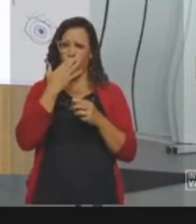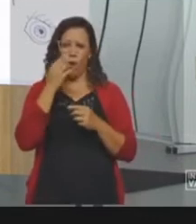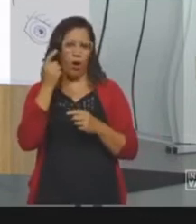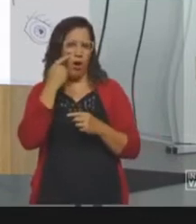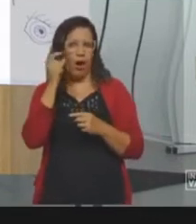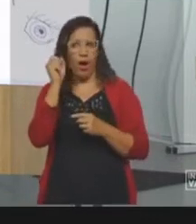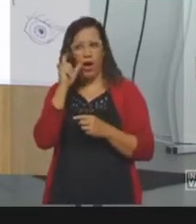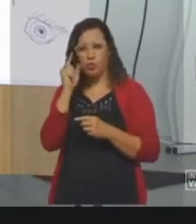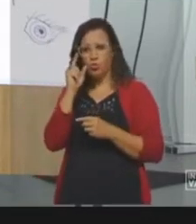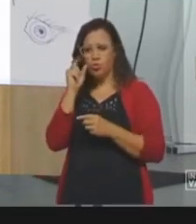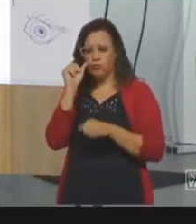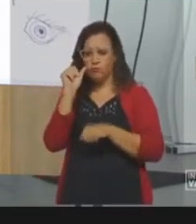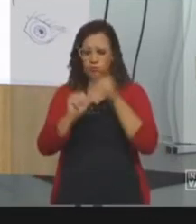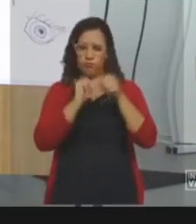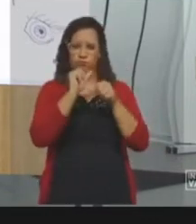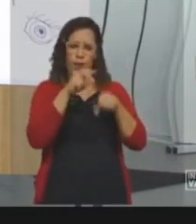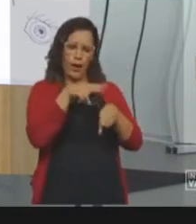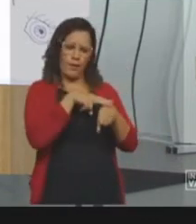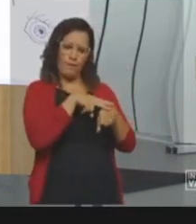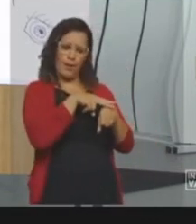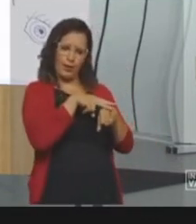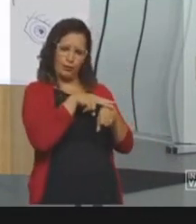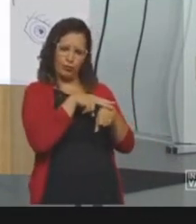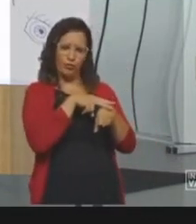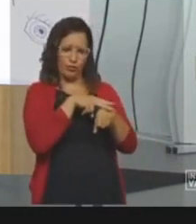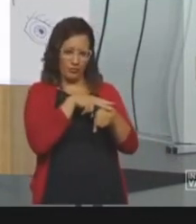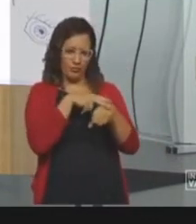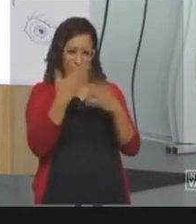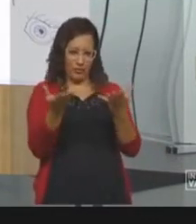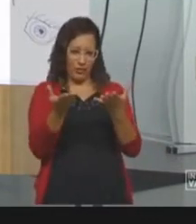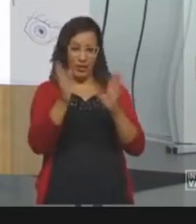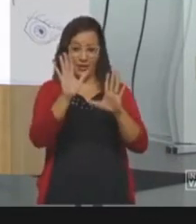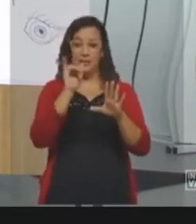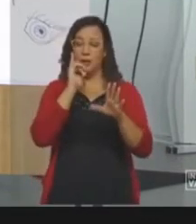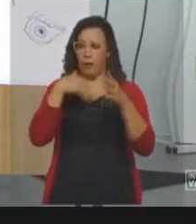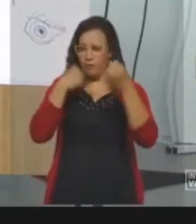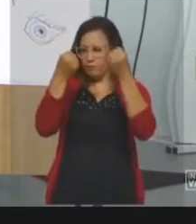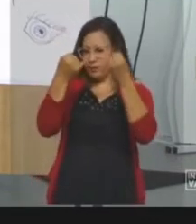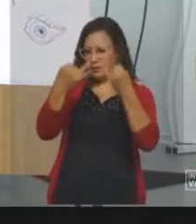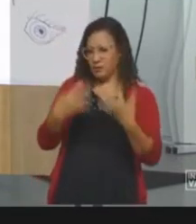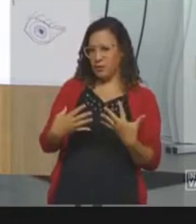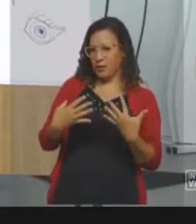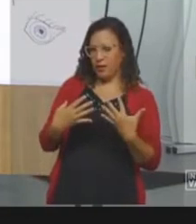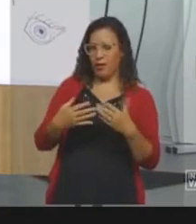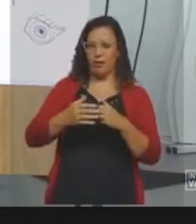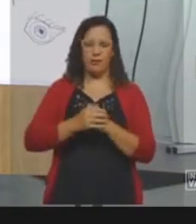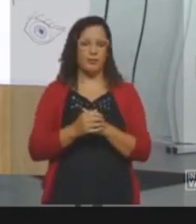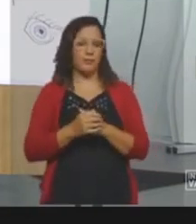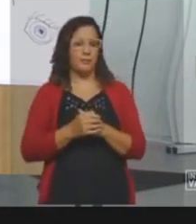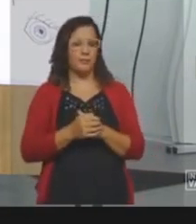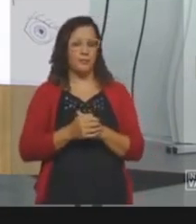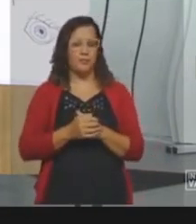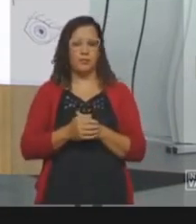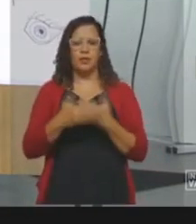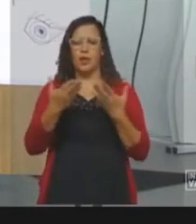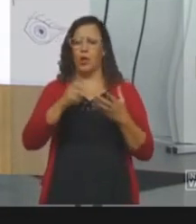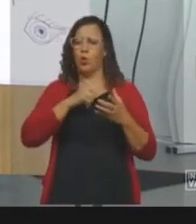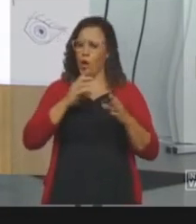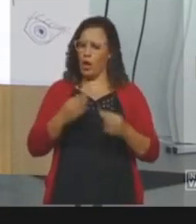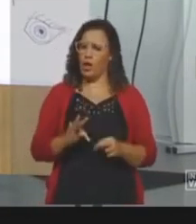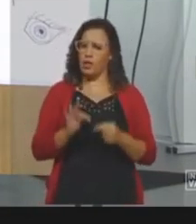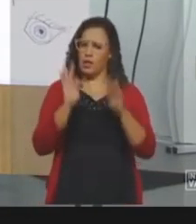o resultado seria o fenótipo de olho verde, não é verdade? Então é disso que vamos falar agora, de